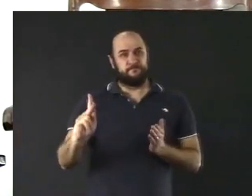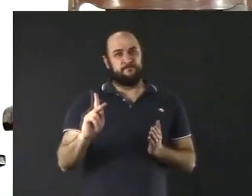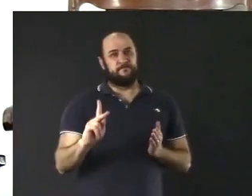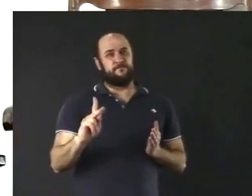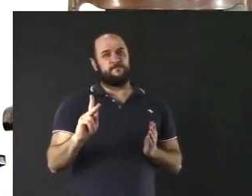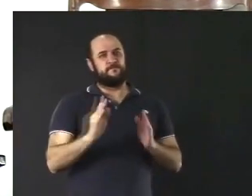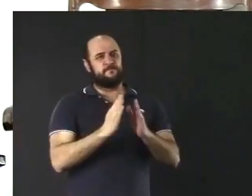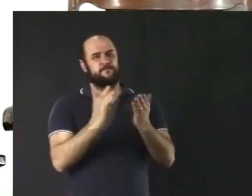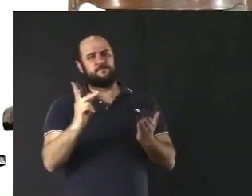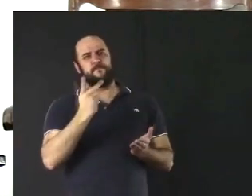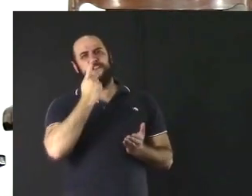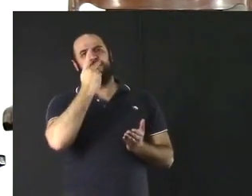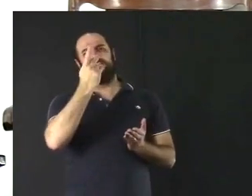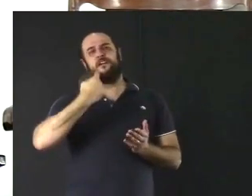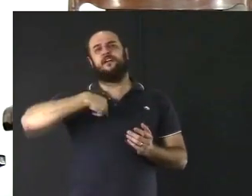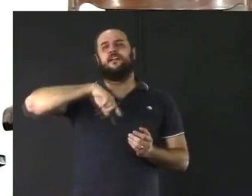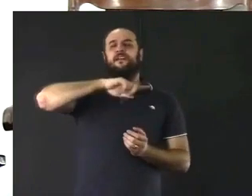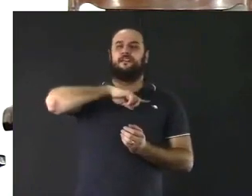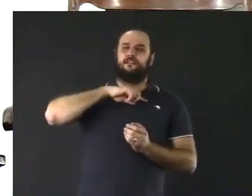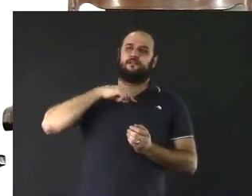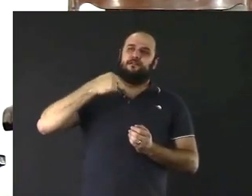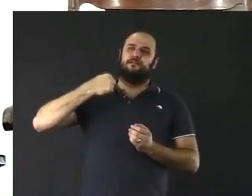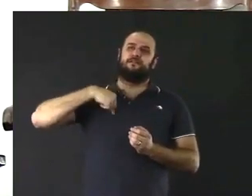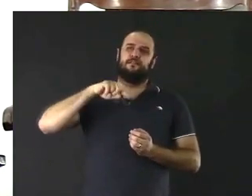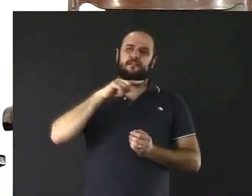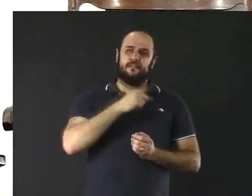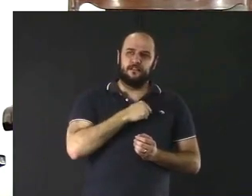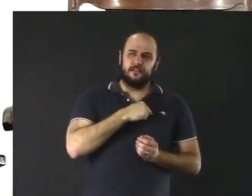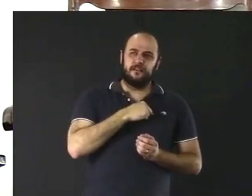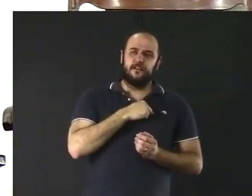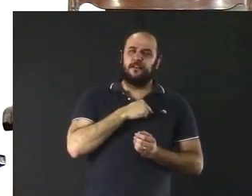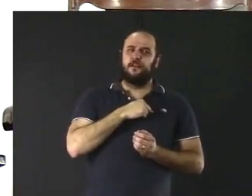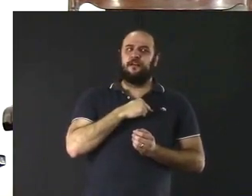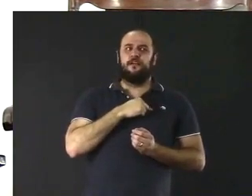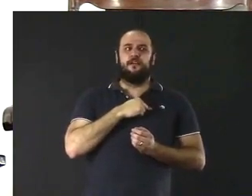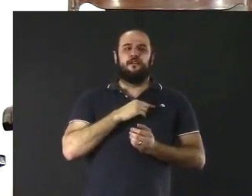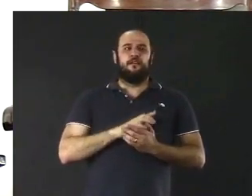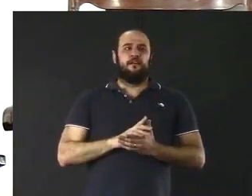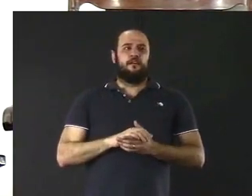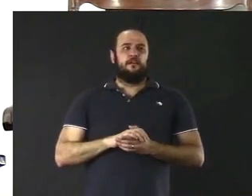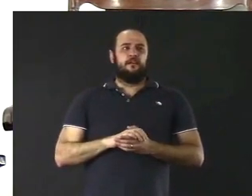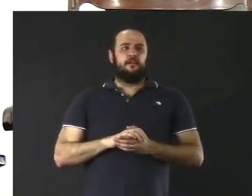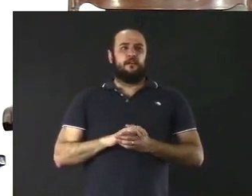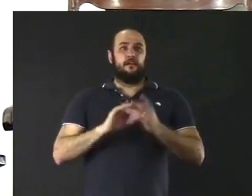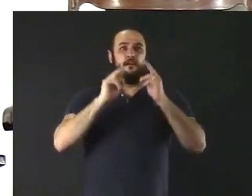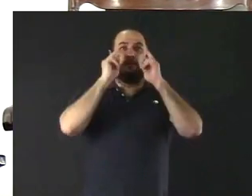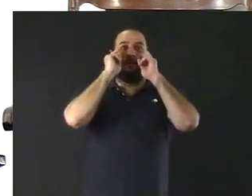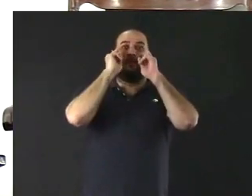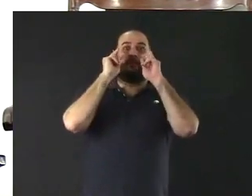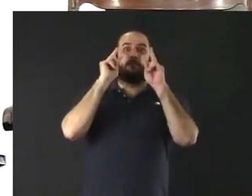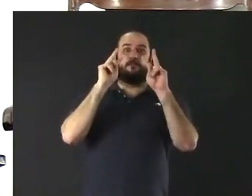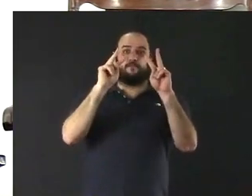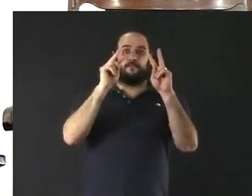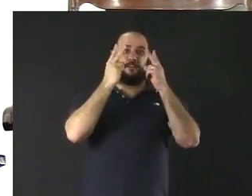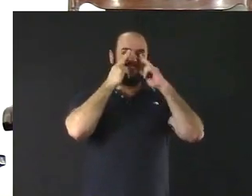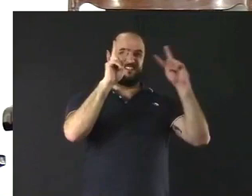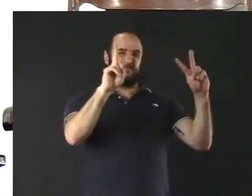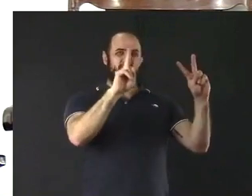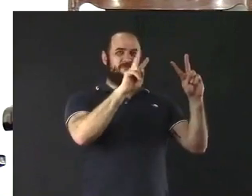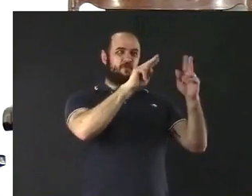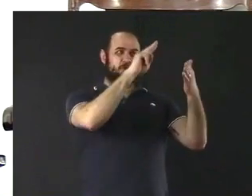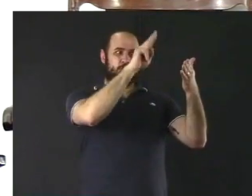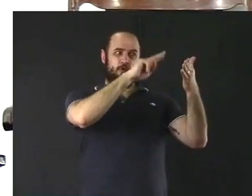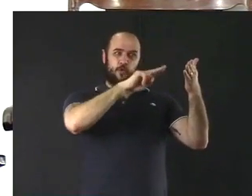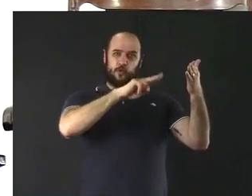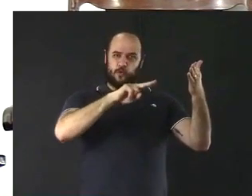agora vai dizer para nós que nós precisamos olhar para essas testemunhas,